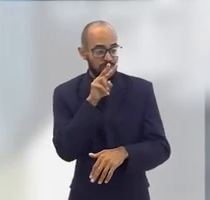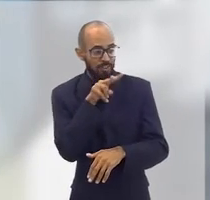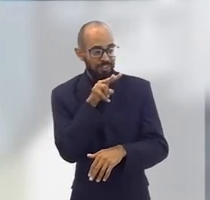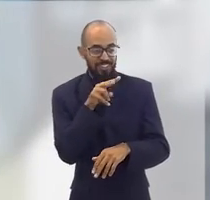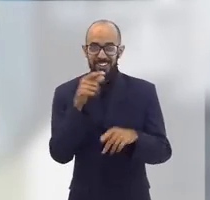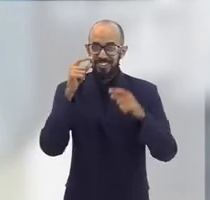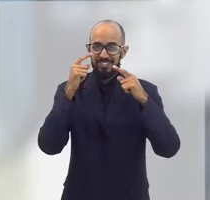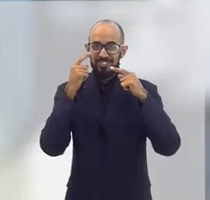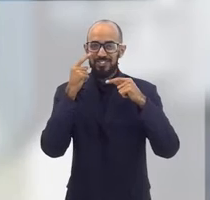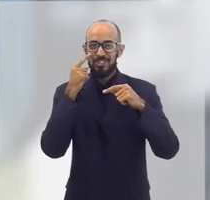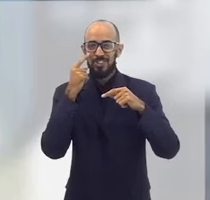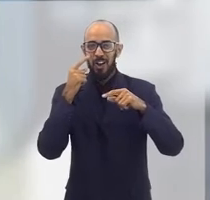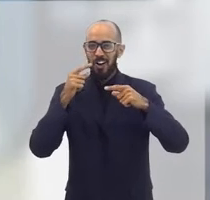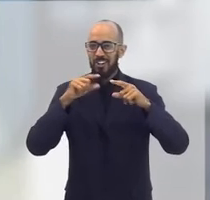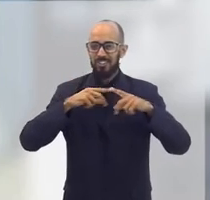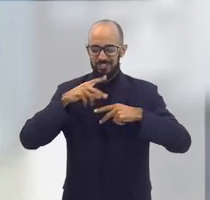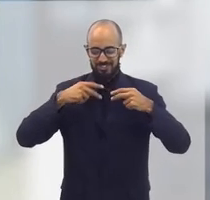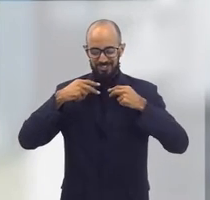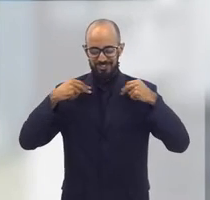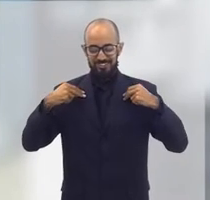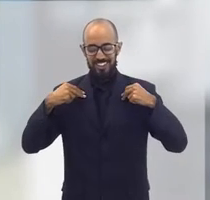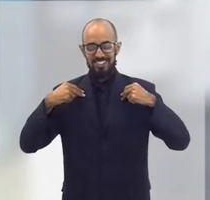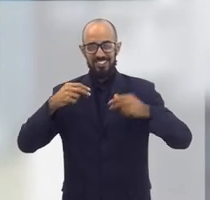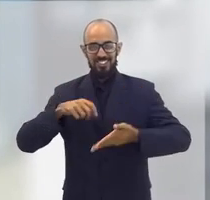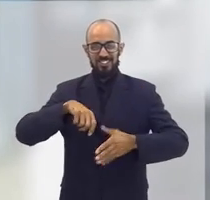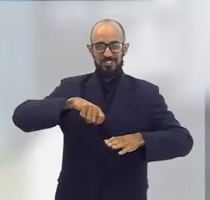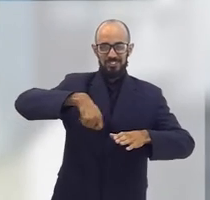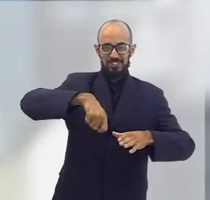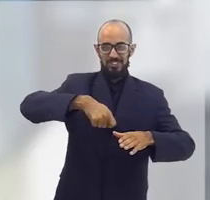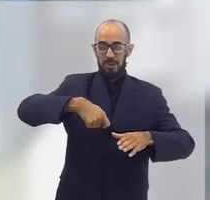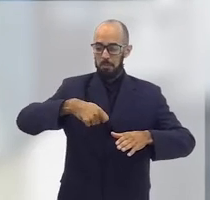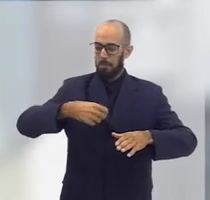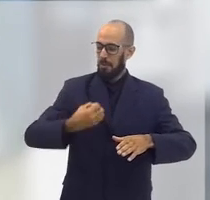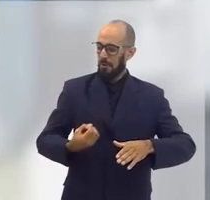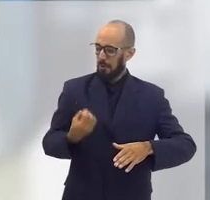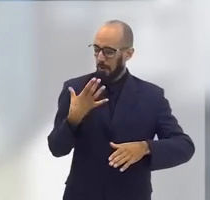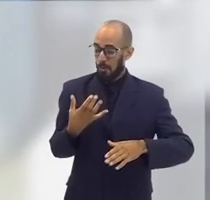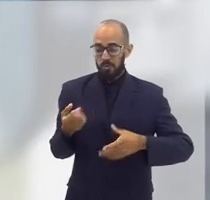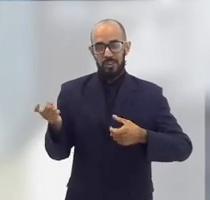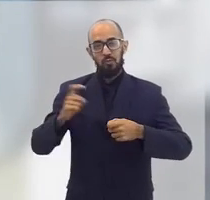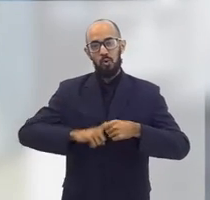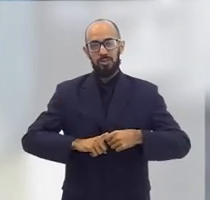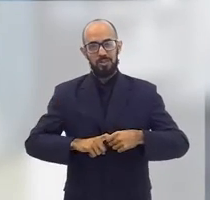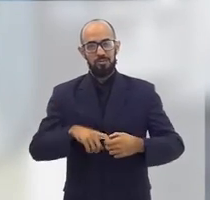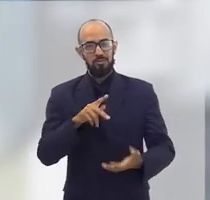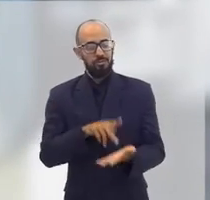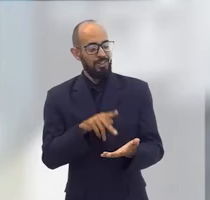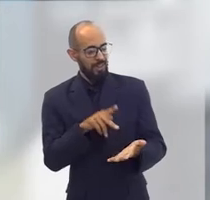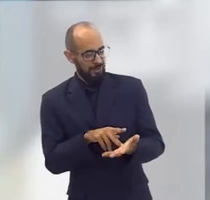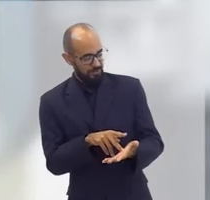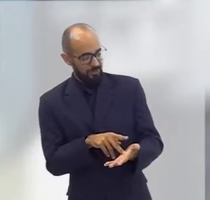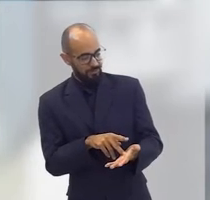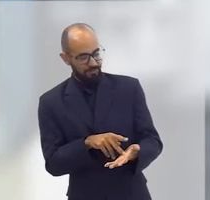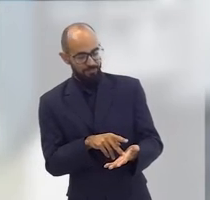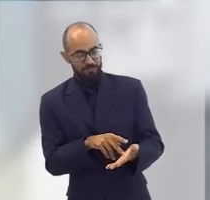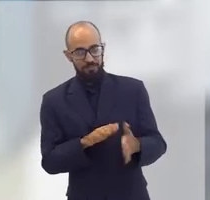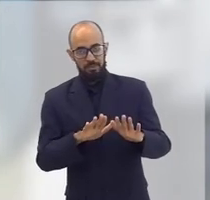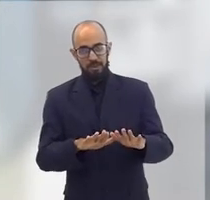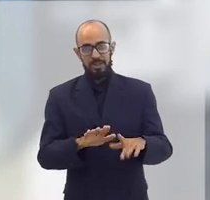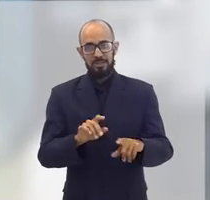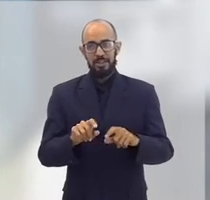de novo o brilho nos olhos dos garçons, dos maîtres ali, dos cozinheiros, que, poxa, poxa, seu Pedro, tá voltando, tá voltando. E tava, de